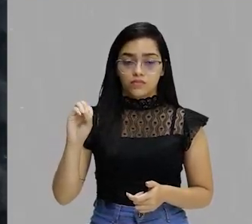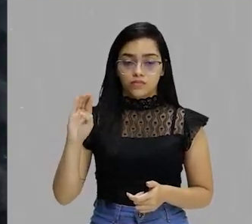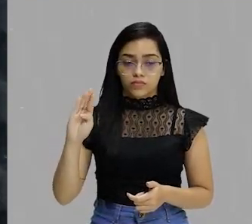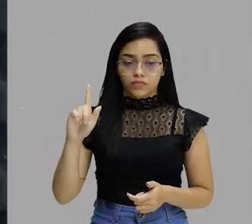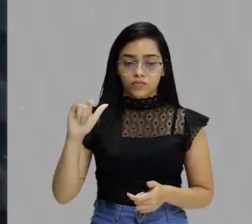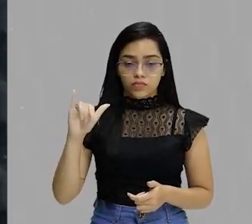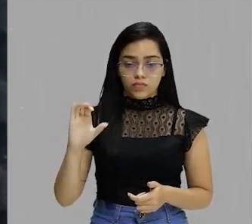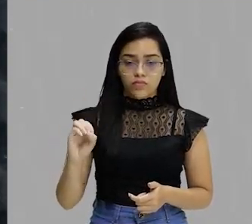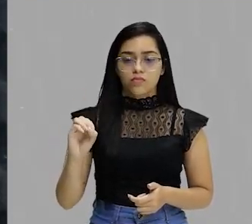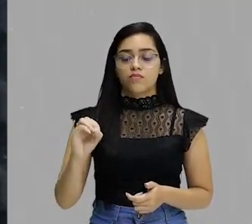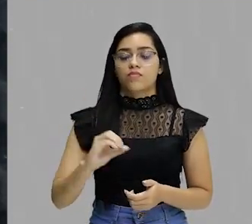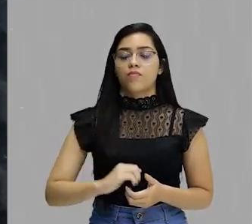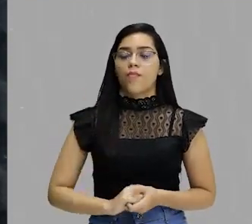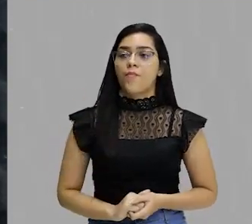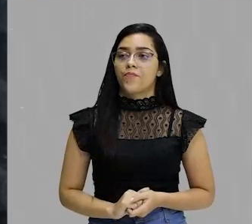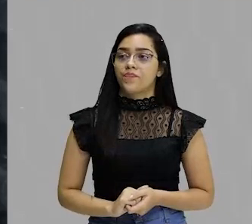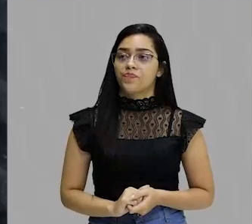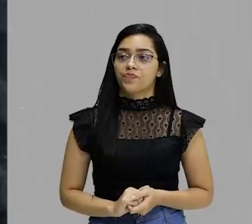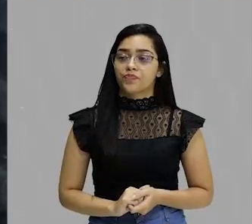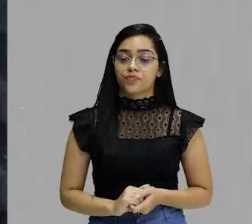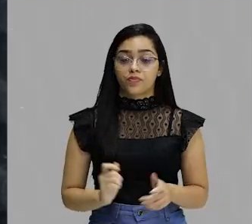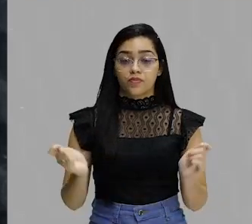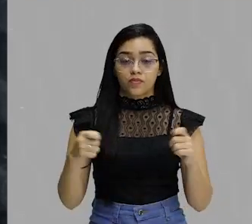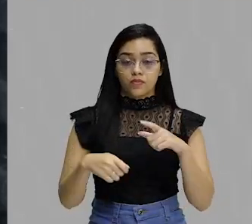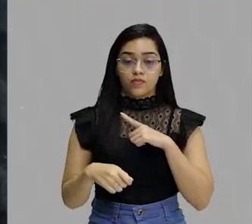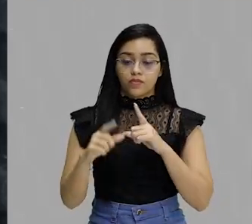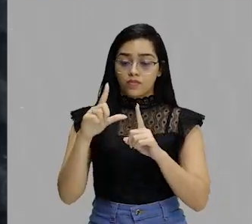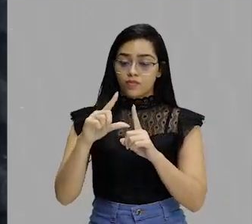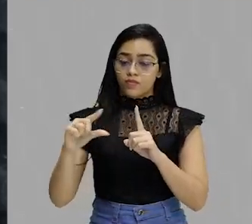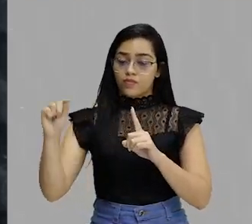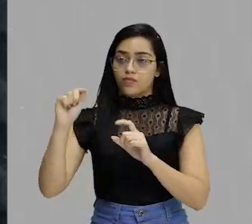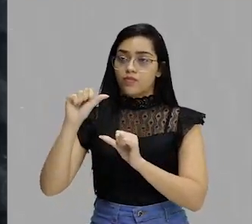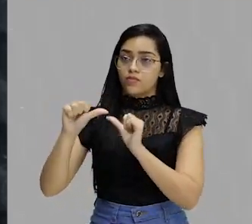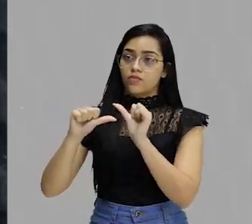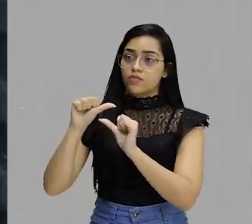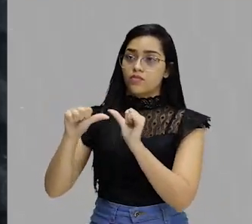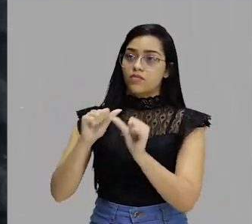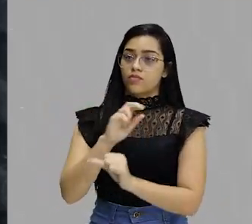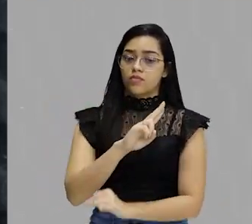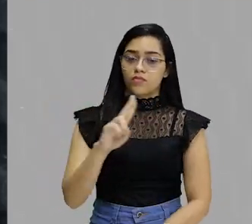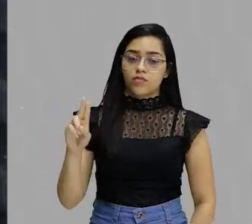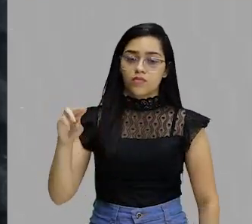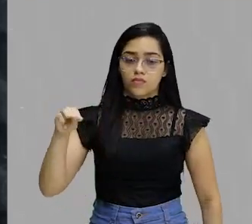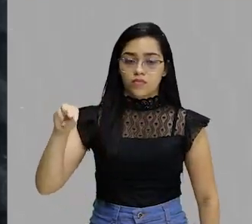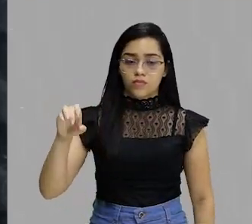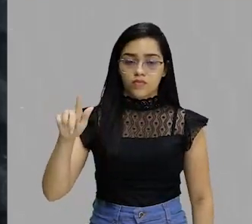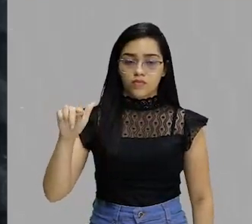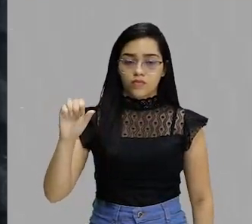megaestróbilo. O megaestróbilo possui folhas modificadas, chamada de